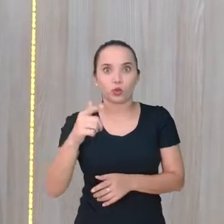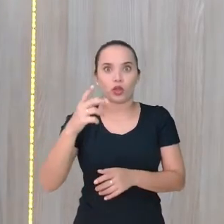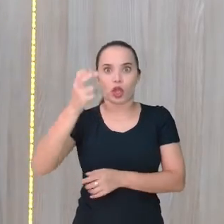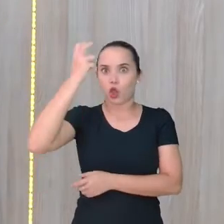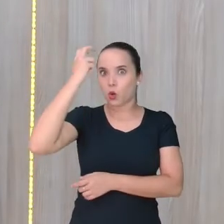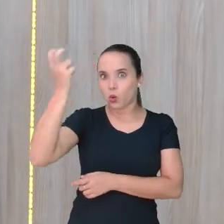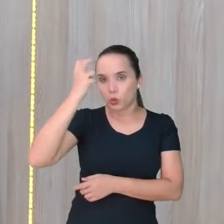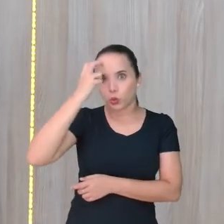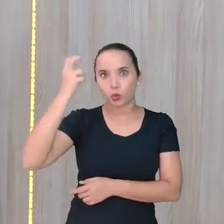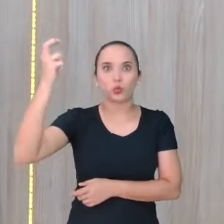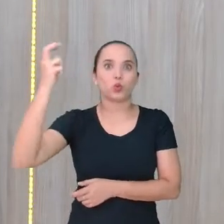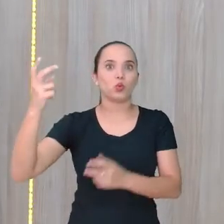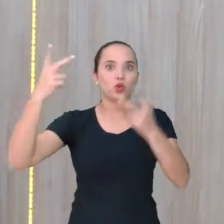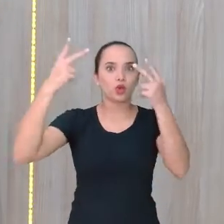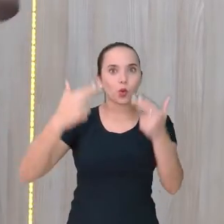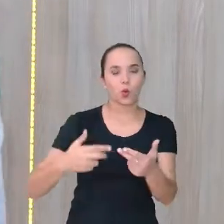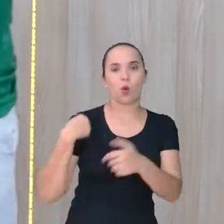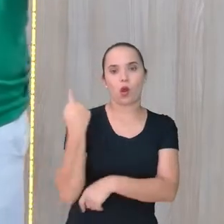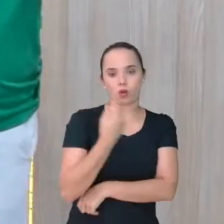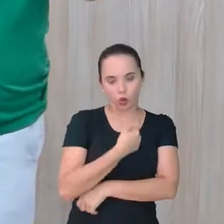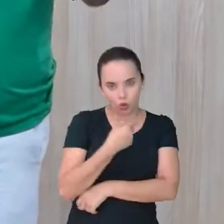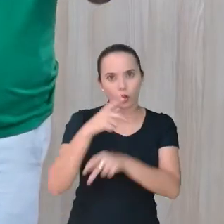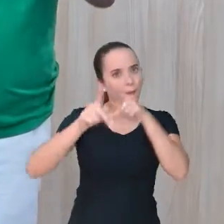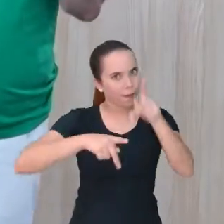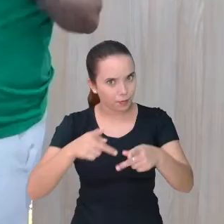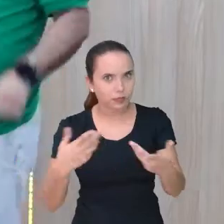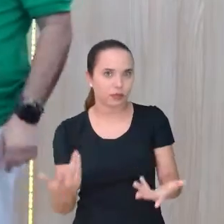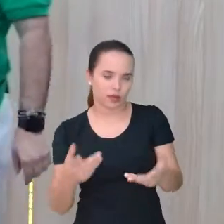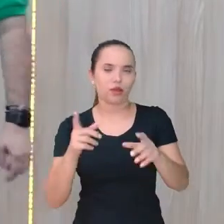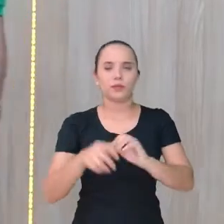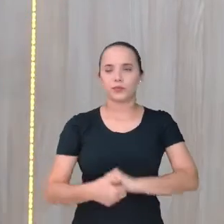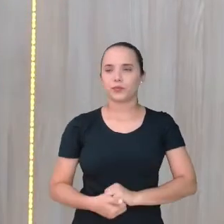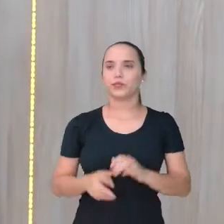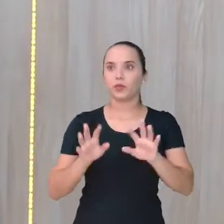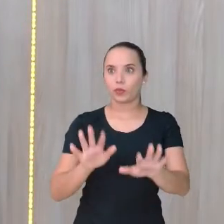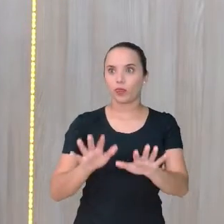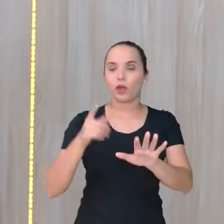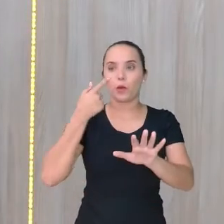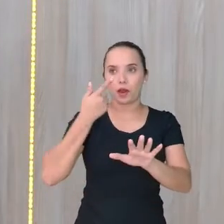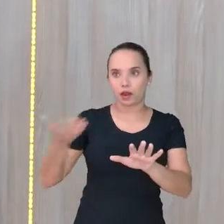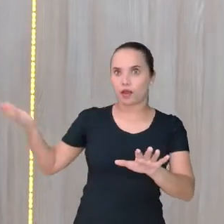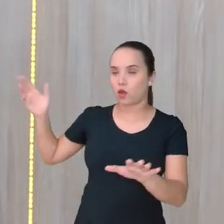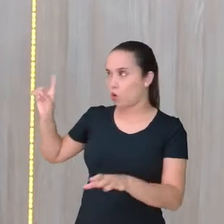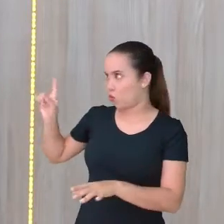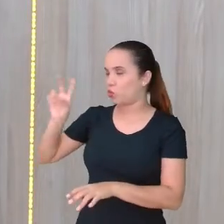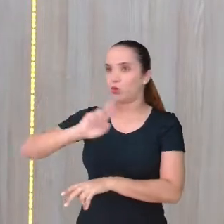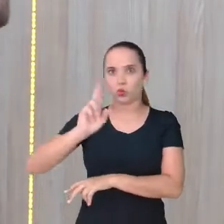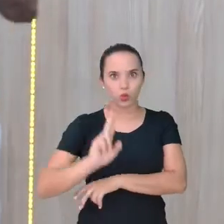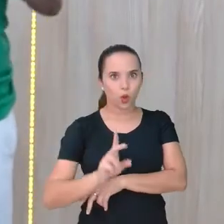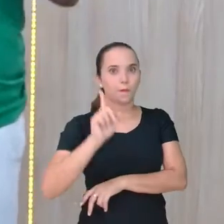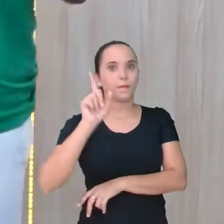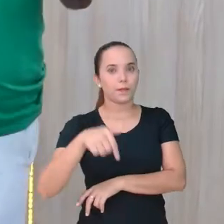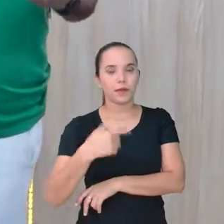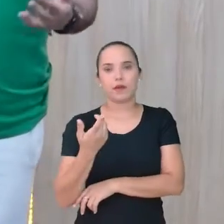aspas, propositadamente aqui, para relembrar o conceito e dizer que esse termo era um termo xenofóbico,